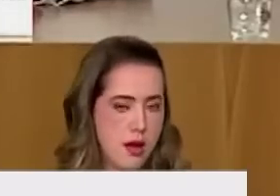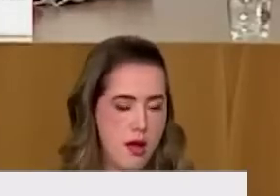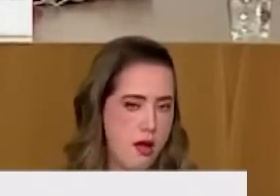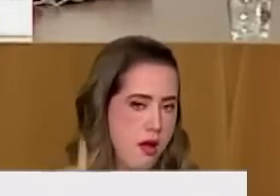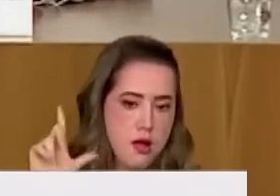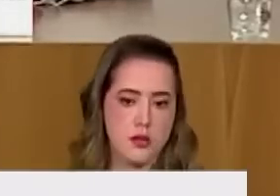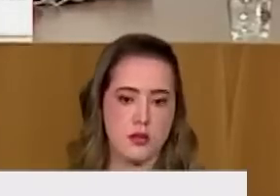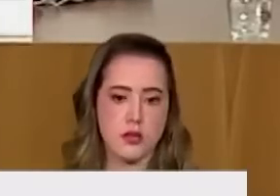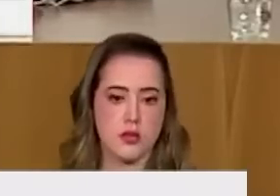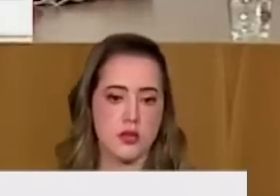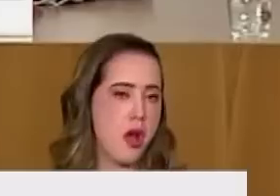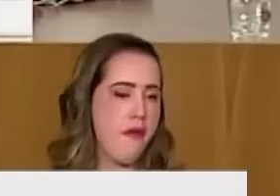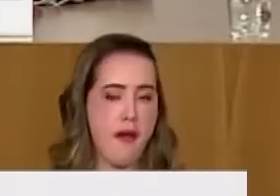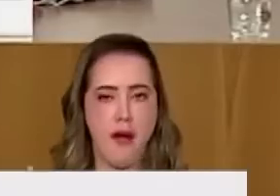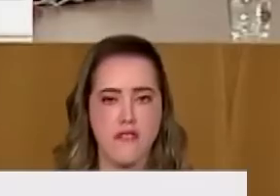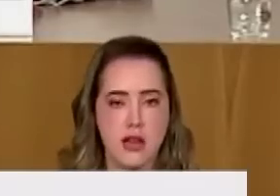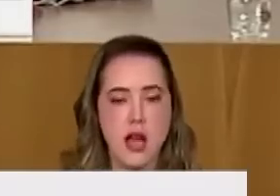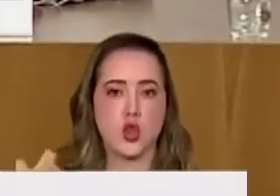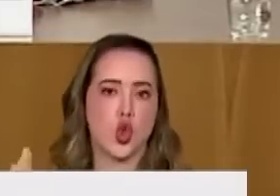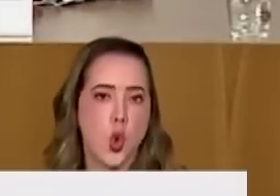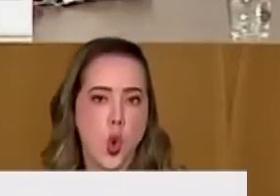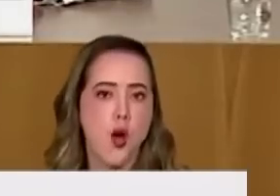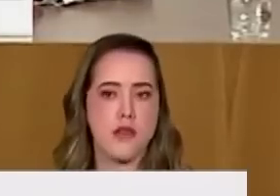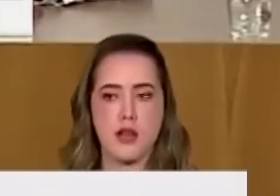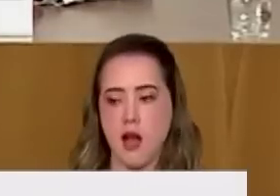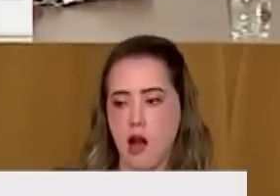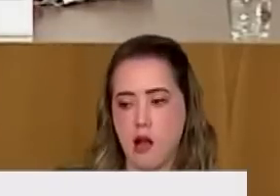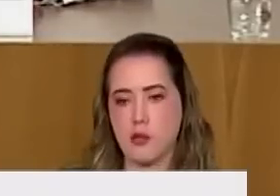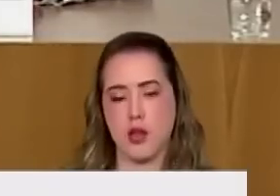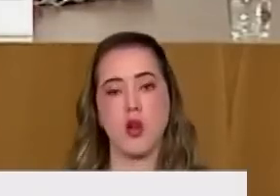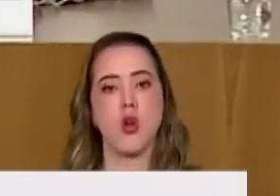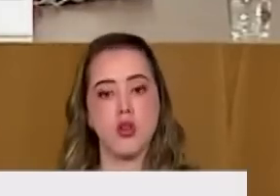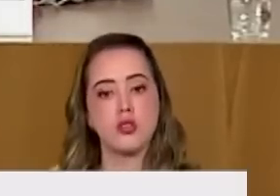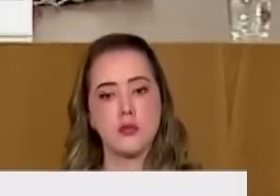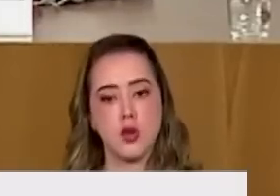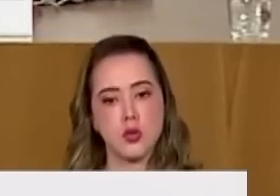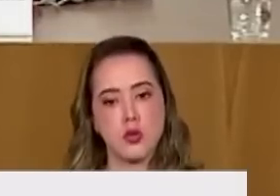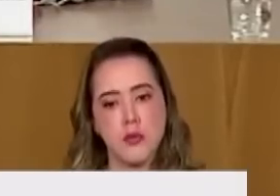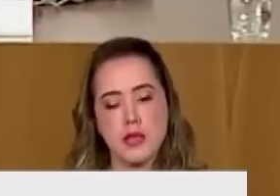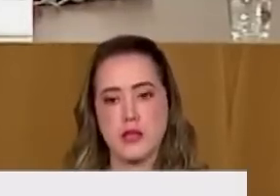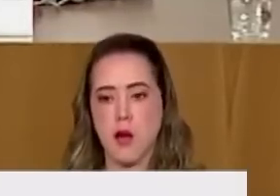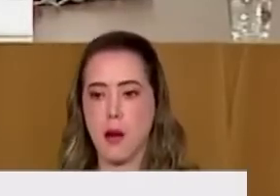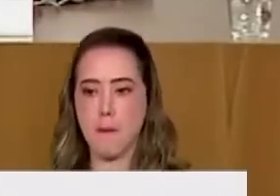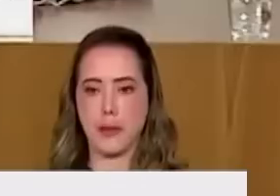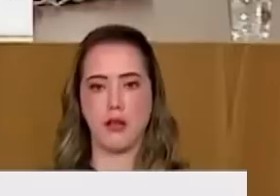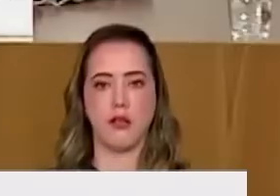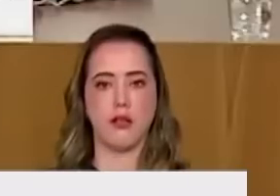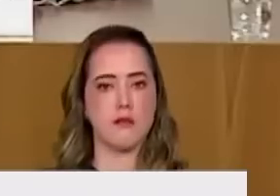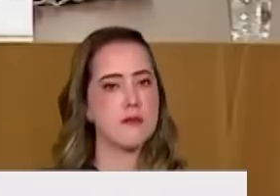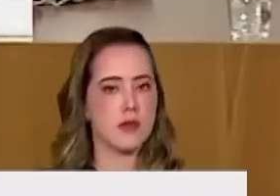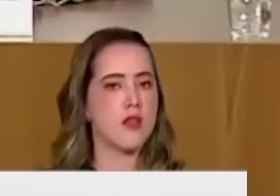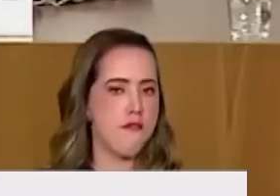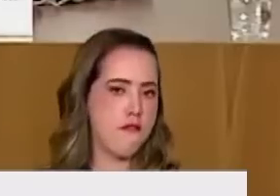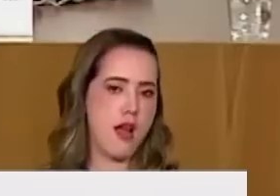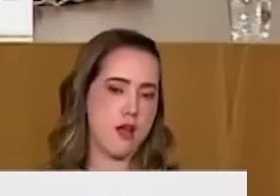O critério é dor, ele caminhar, quer dizer, porque hoje mesmo o doutor Giancarlo disse que ele vai poder ficar em pé, então, quer dizer, provavelmente vai estar